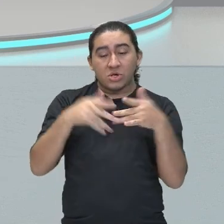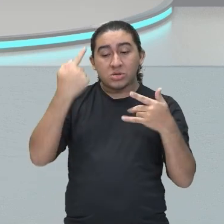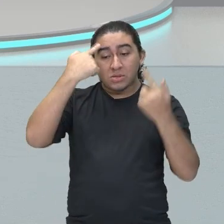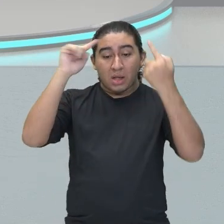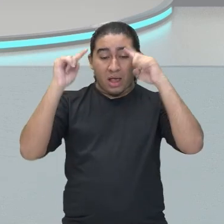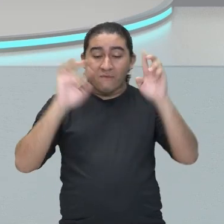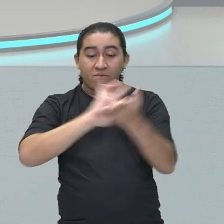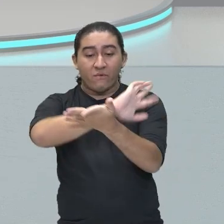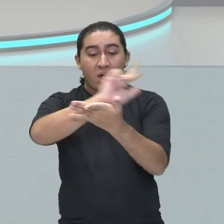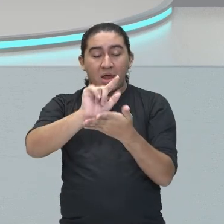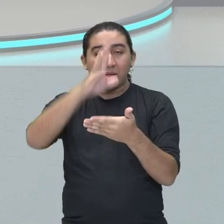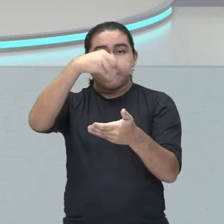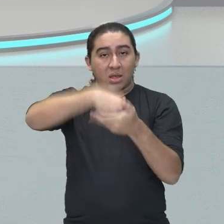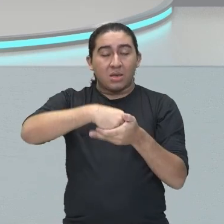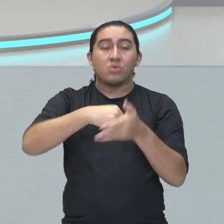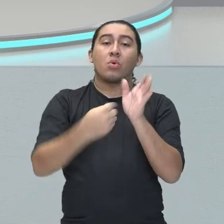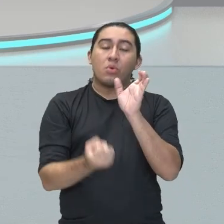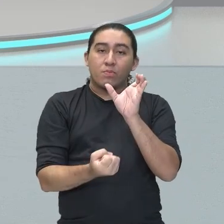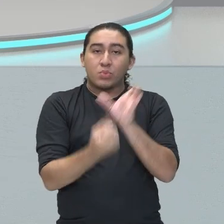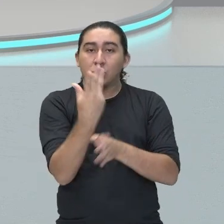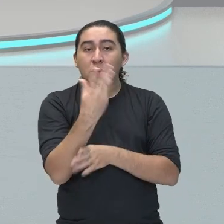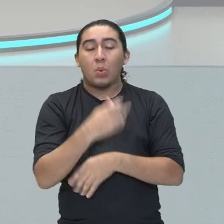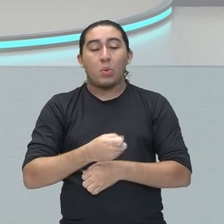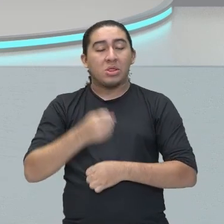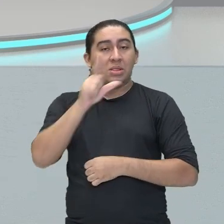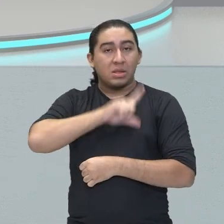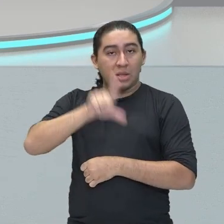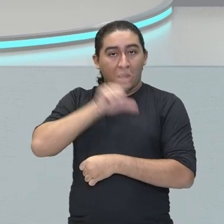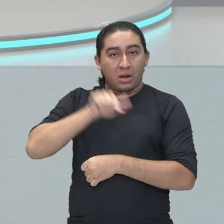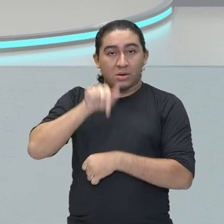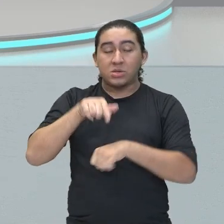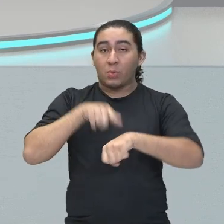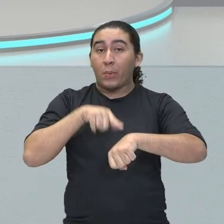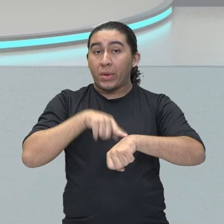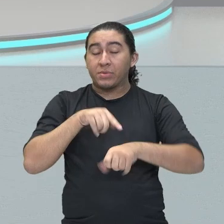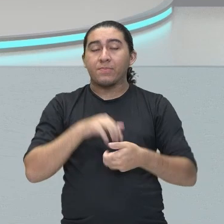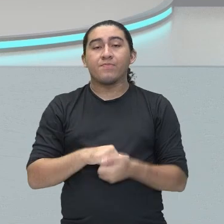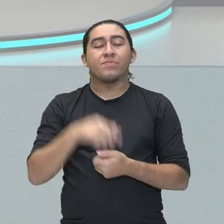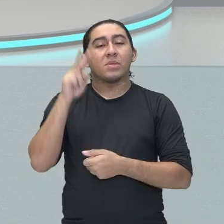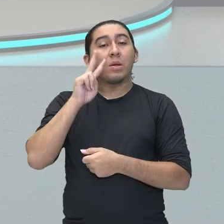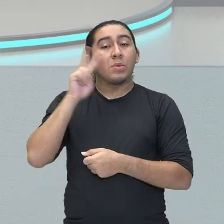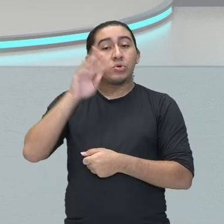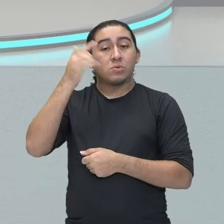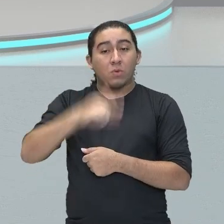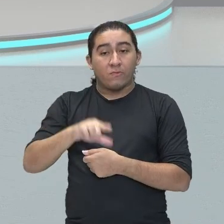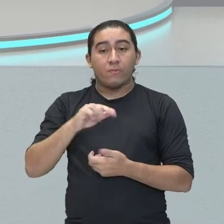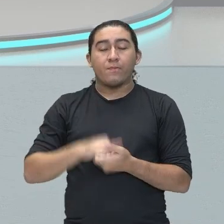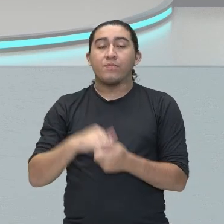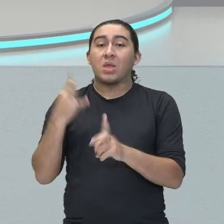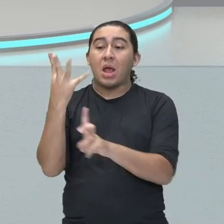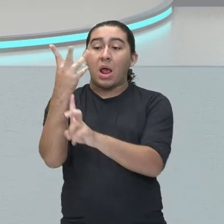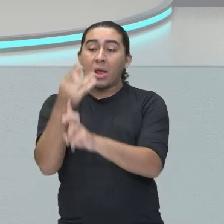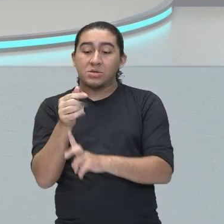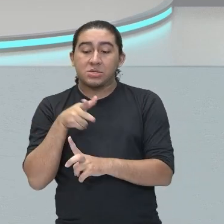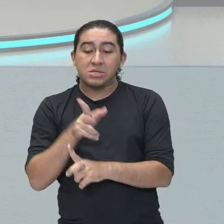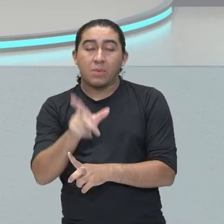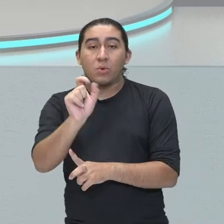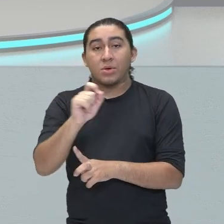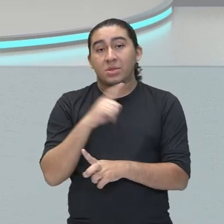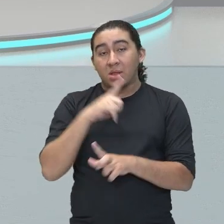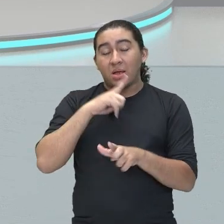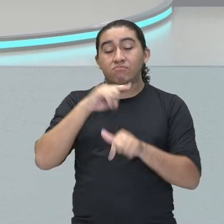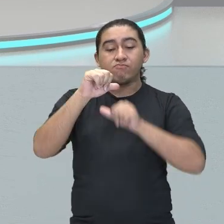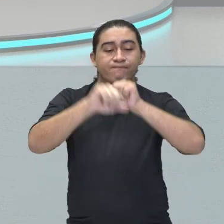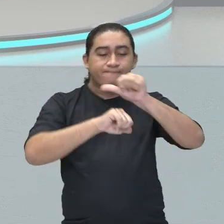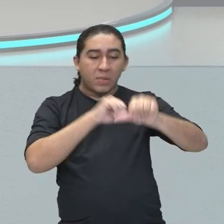presente na produção literária do momento. Então, relembrando que a arte sempre vai